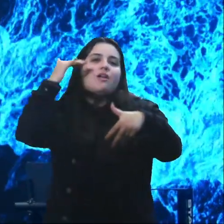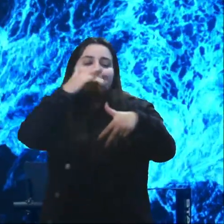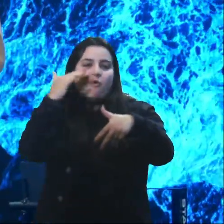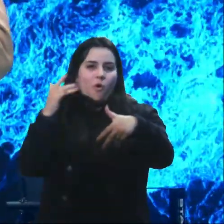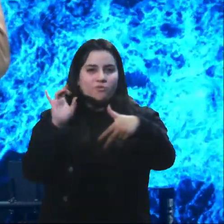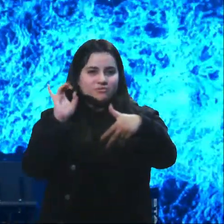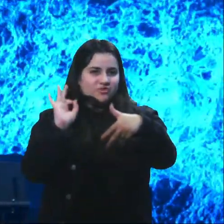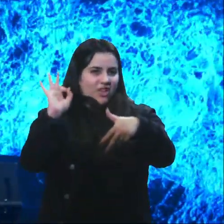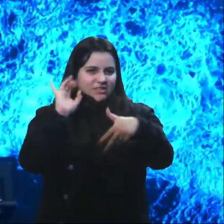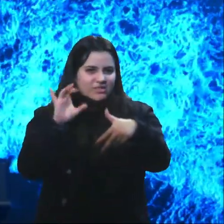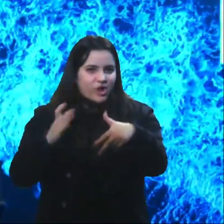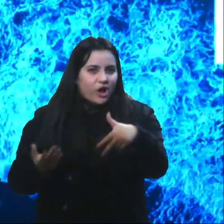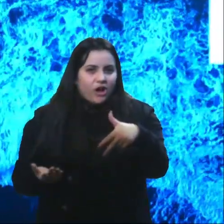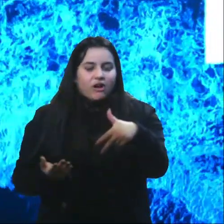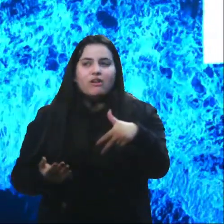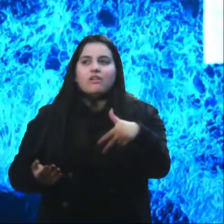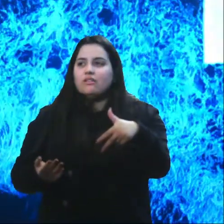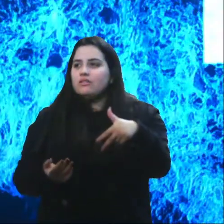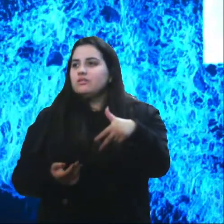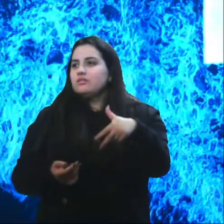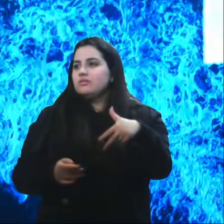Secret,